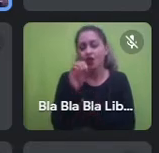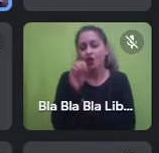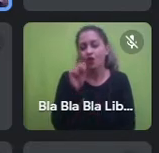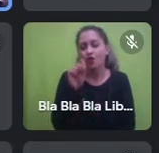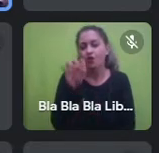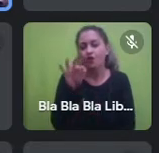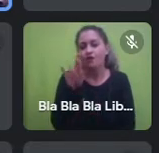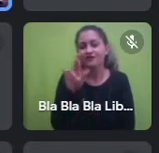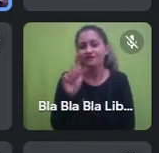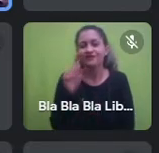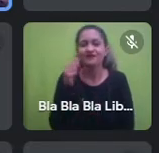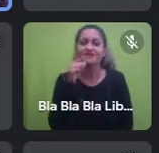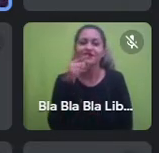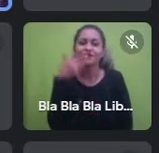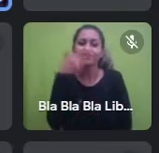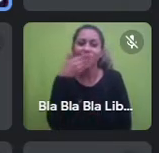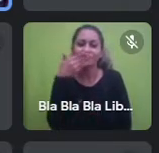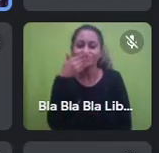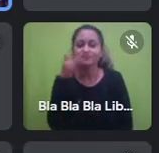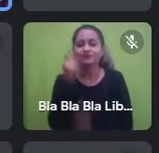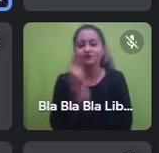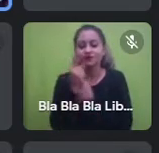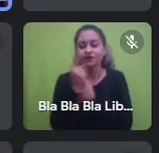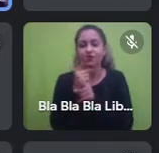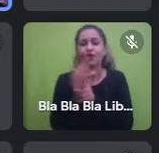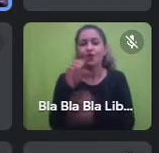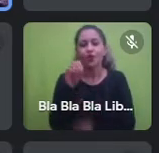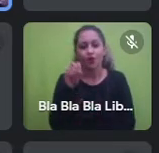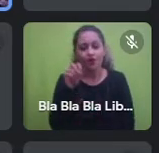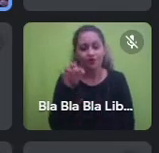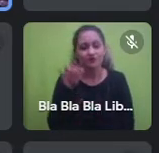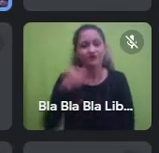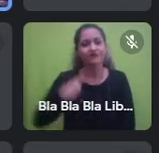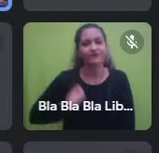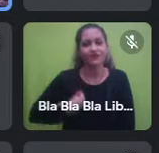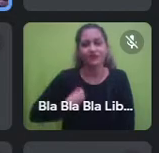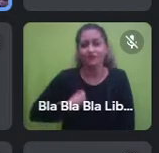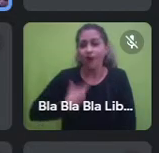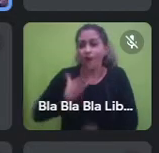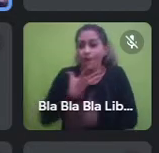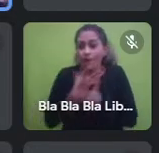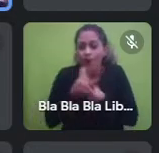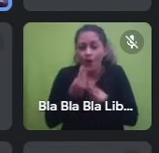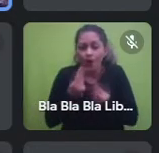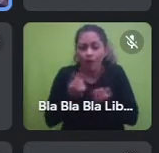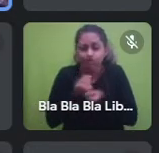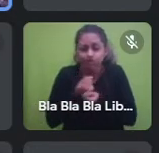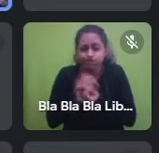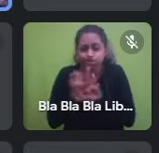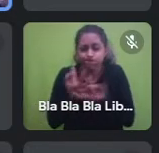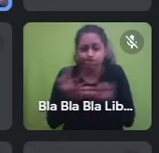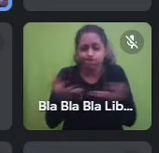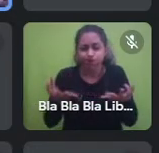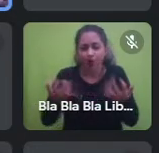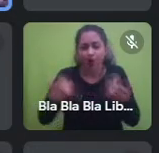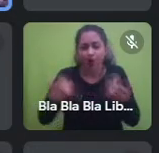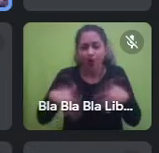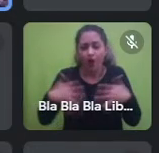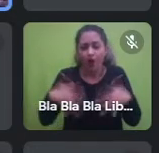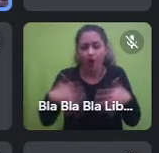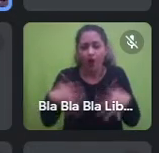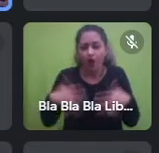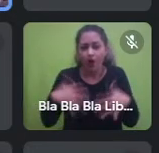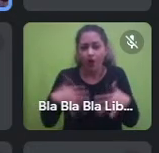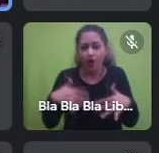de água doce, né? Então, ela encontrou ostras vivas, mais uma quantidade muito grande de ostras mortas, né?